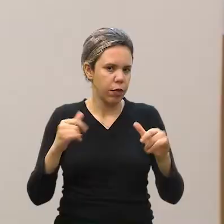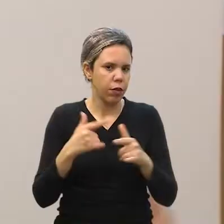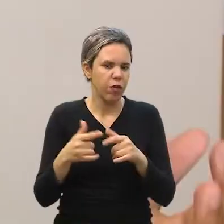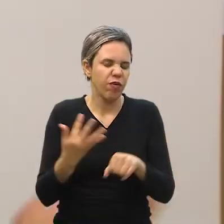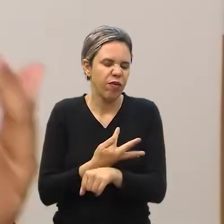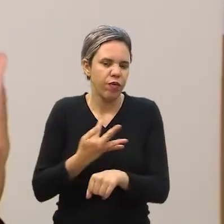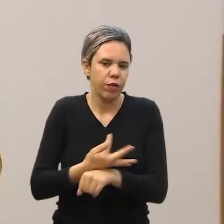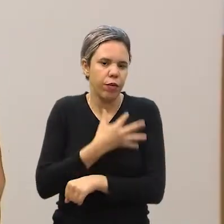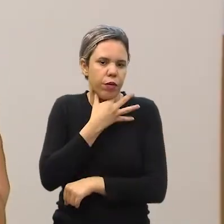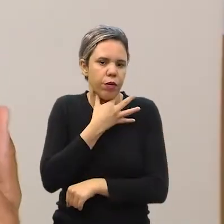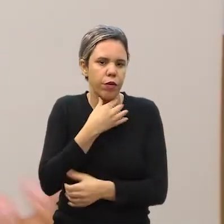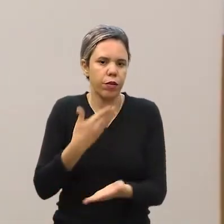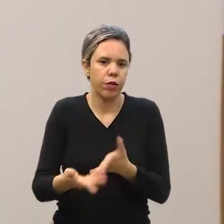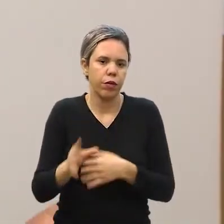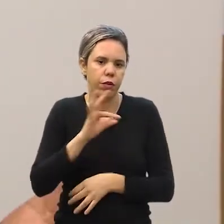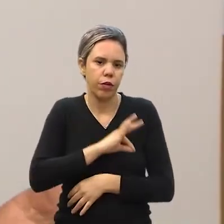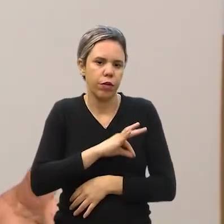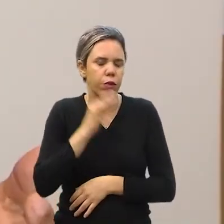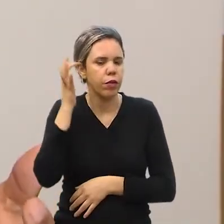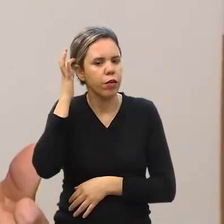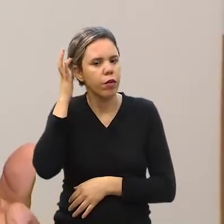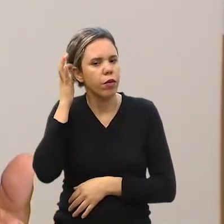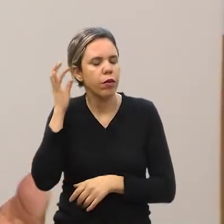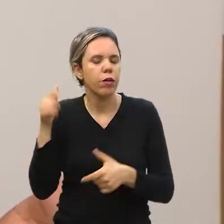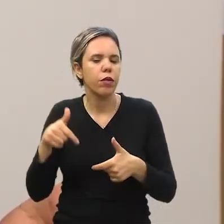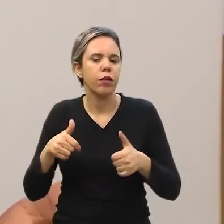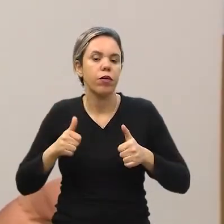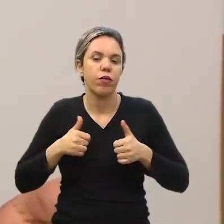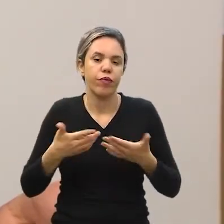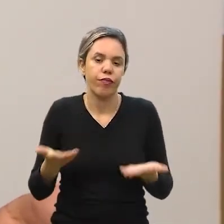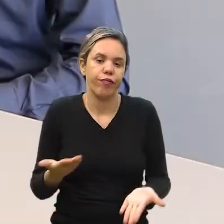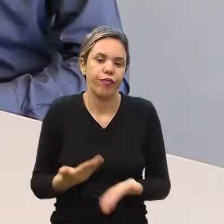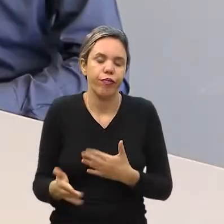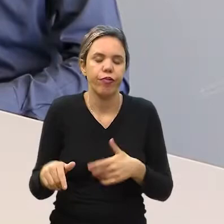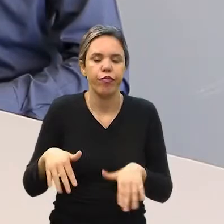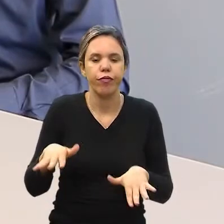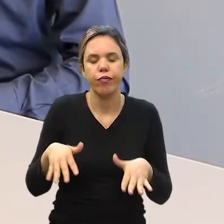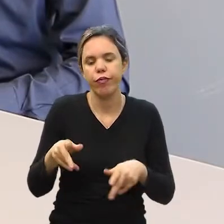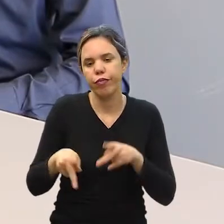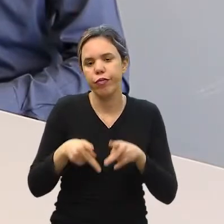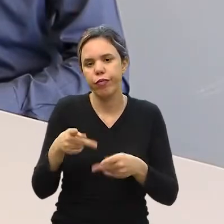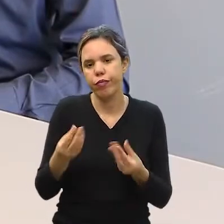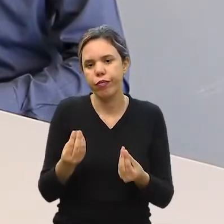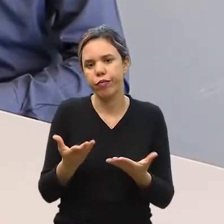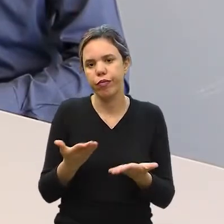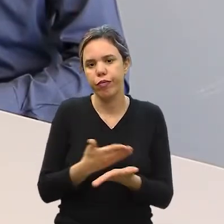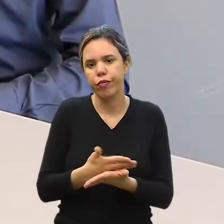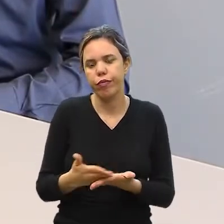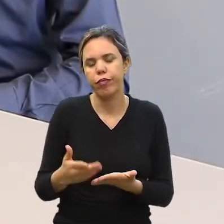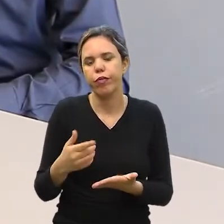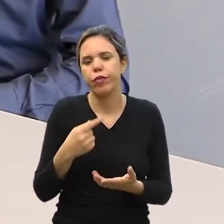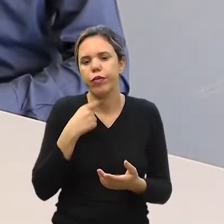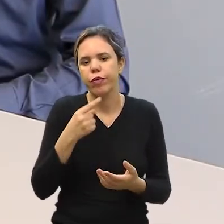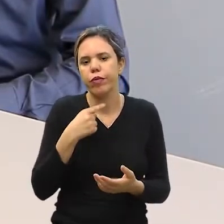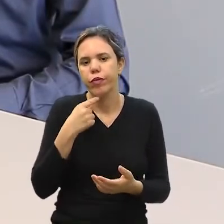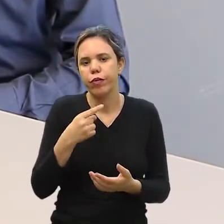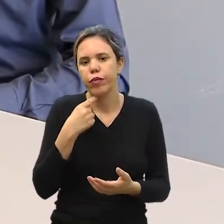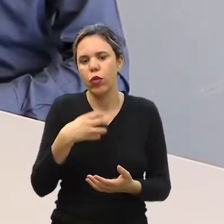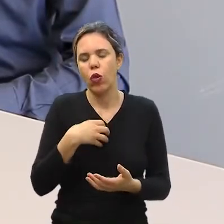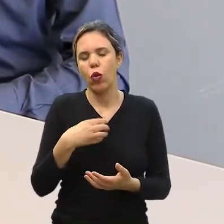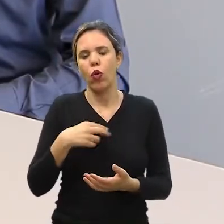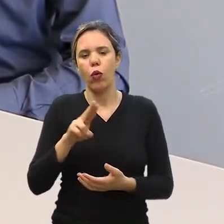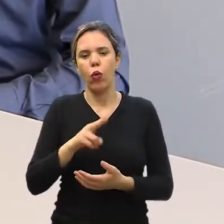muita gente perdeu renda, muita gente perdeu emprego, muita gente começou a questionar até a forma